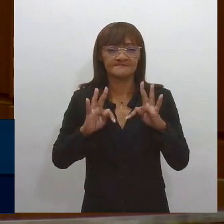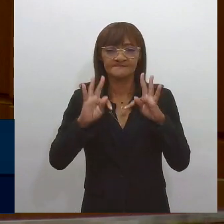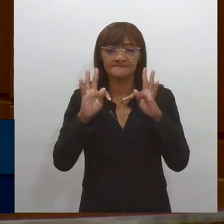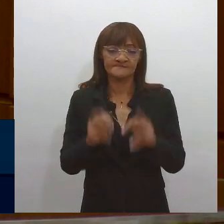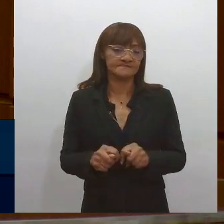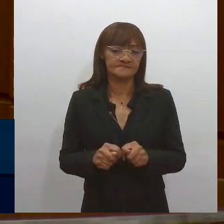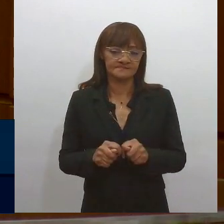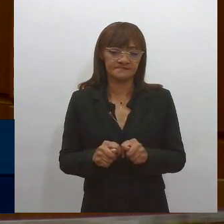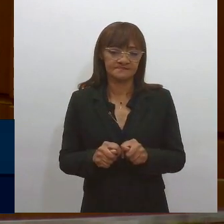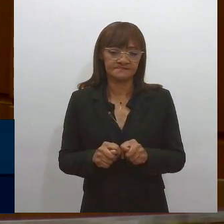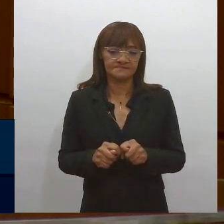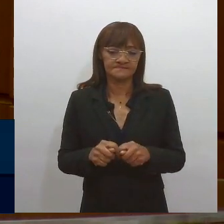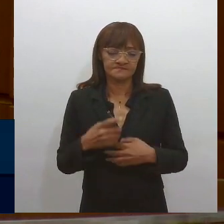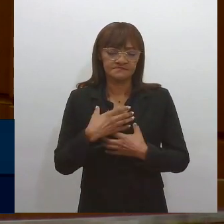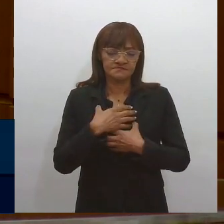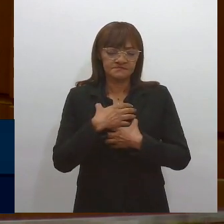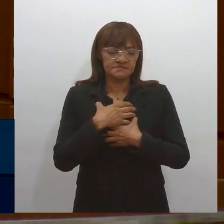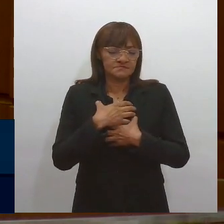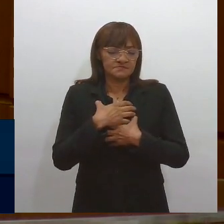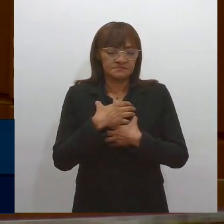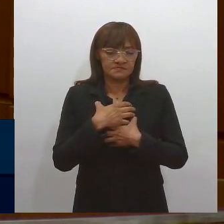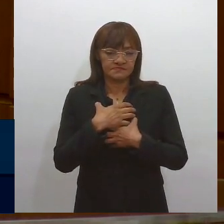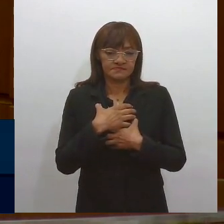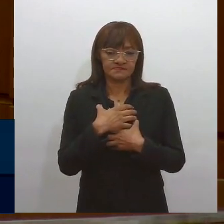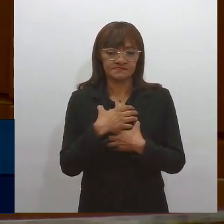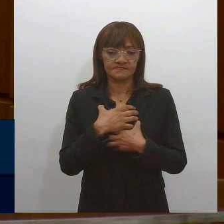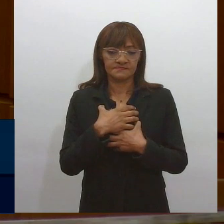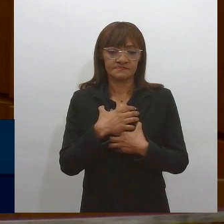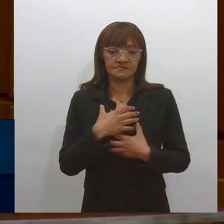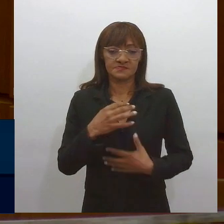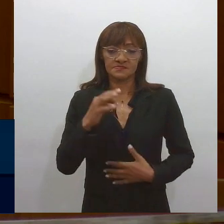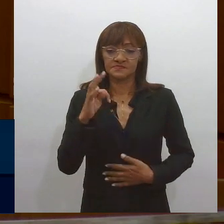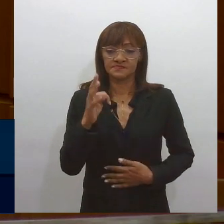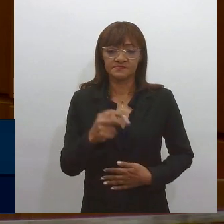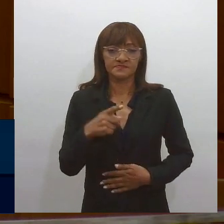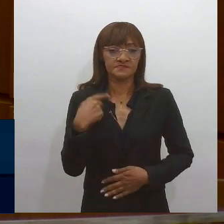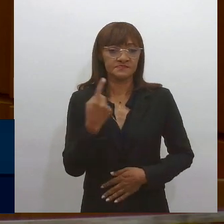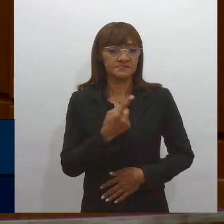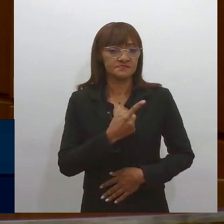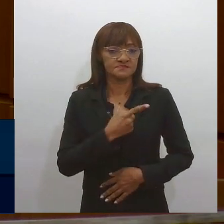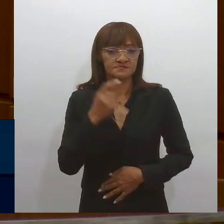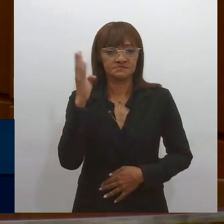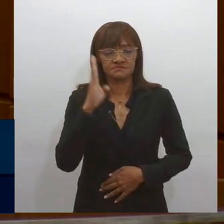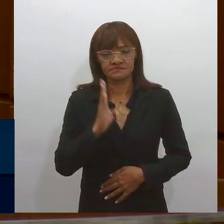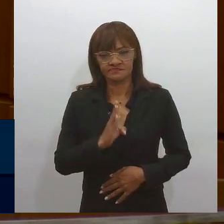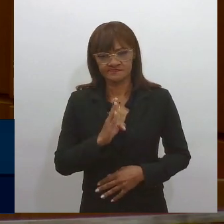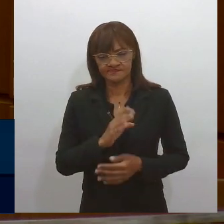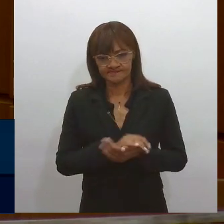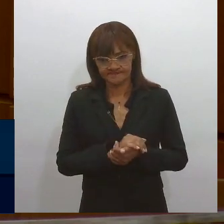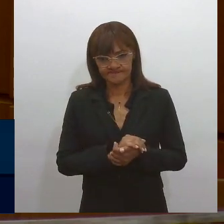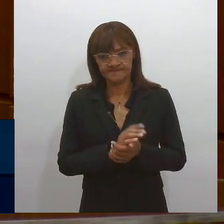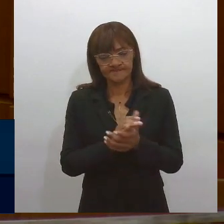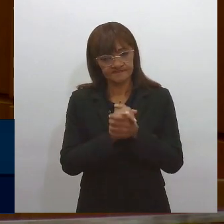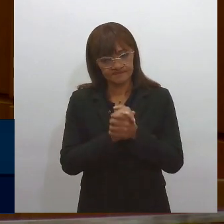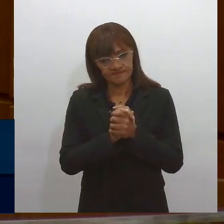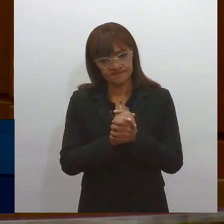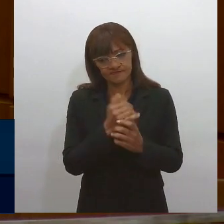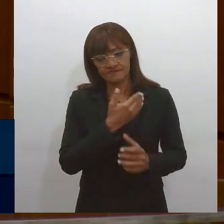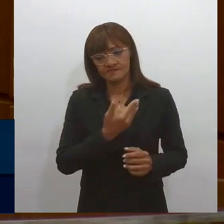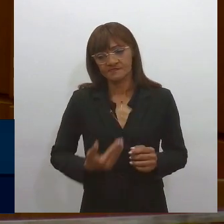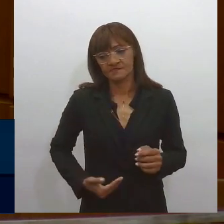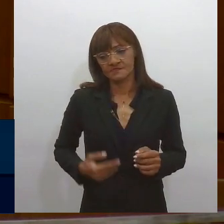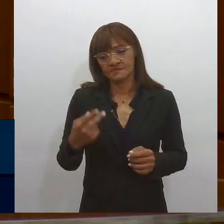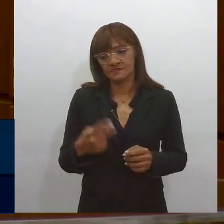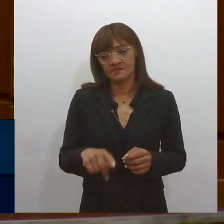comovendo todo o nosso país eu quero parabenizar o governo de Sergipe por ter enviado profissionais o corpo de